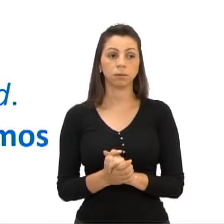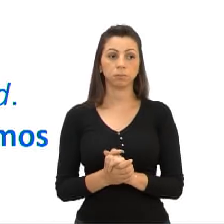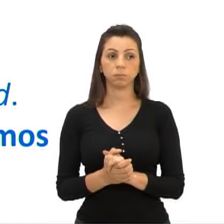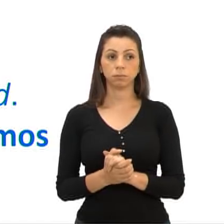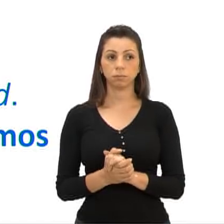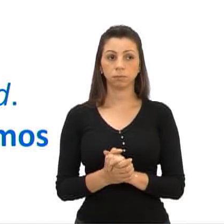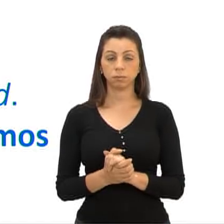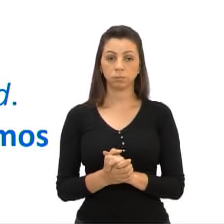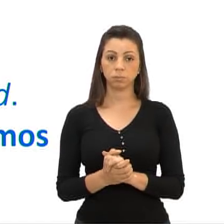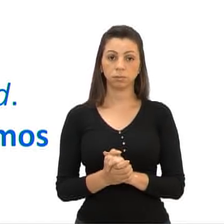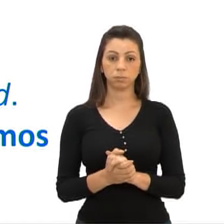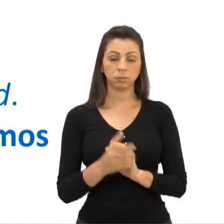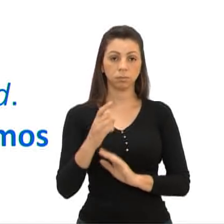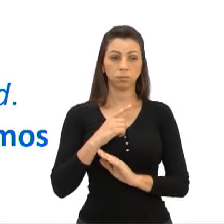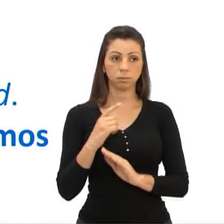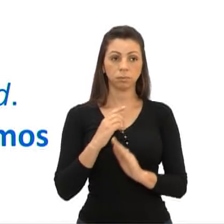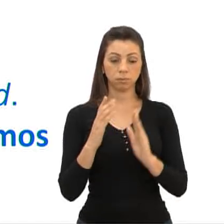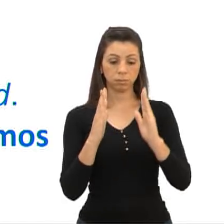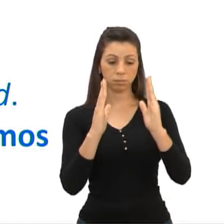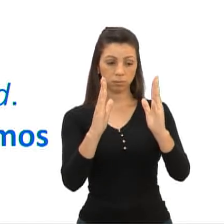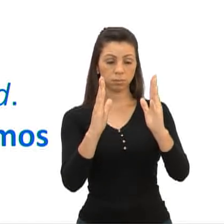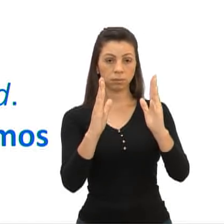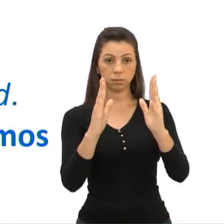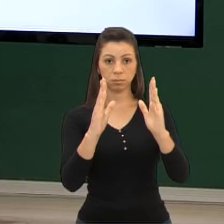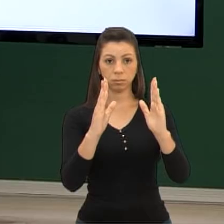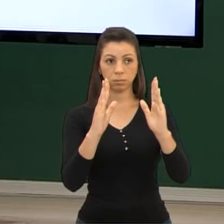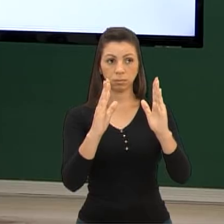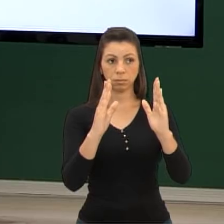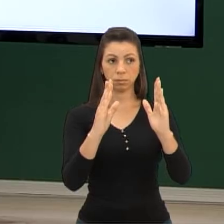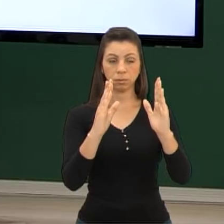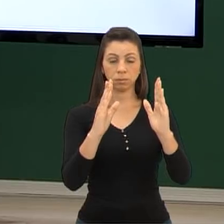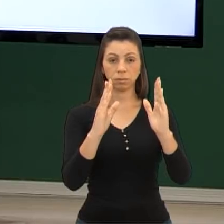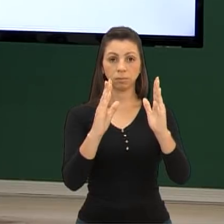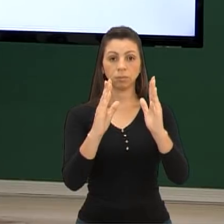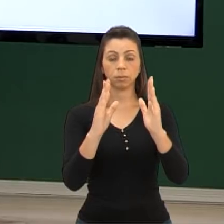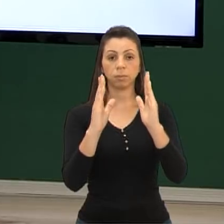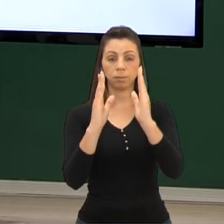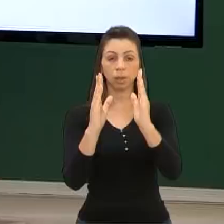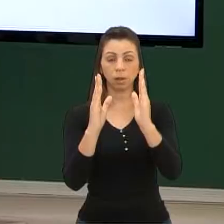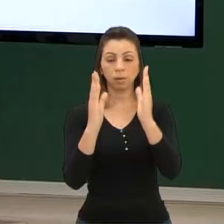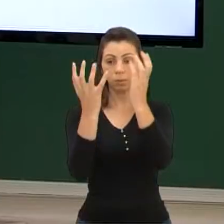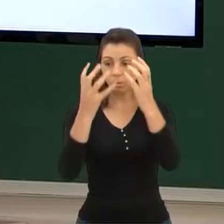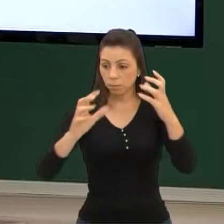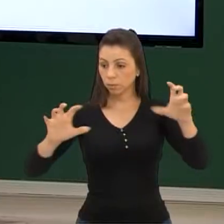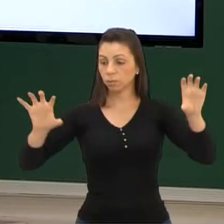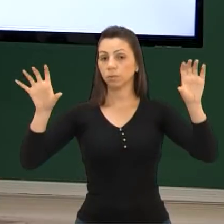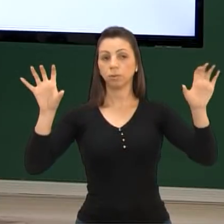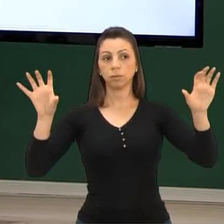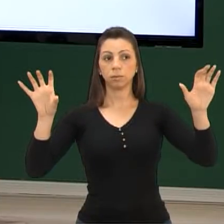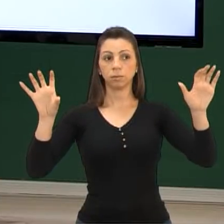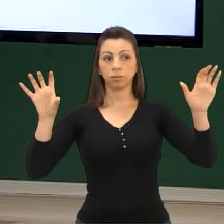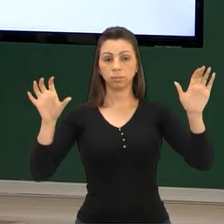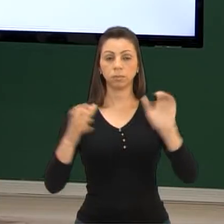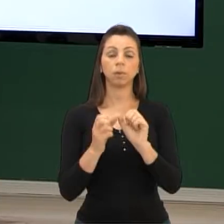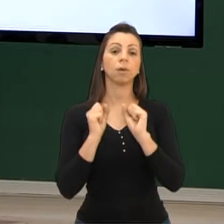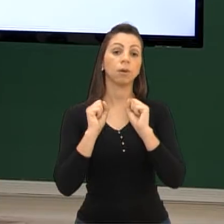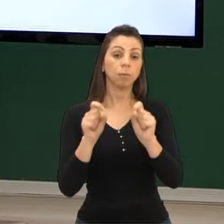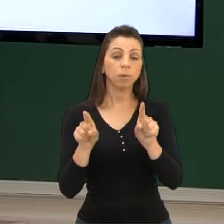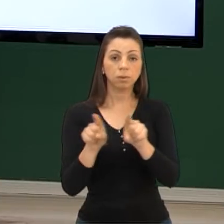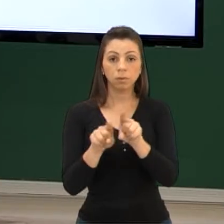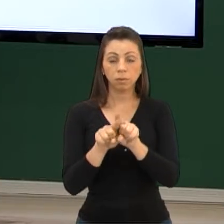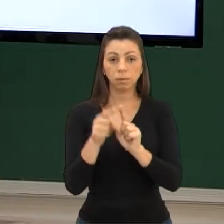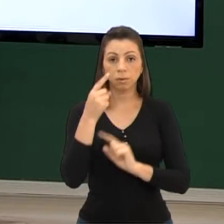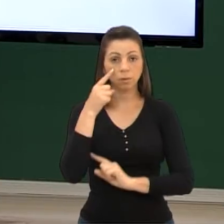teríamos os termos do meio e os termos do extremo. Veja que a expressão ela pode estar